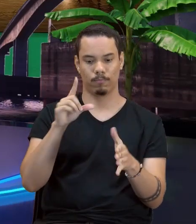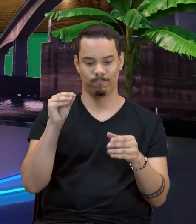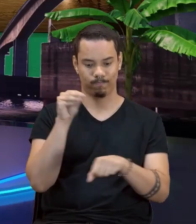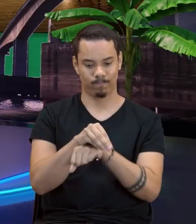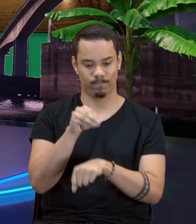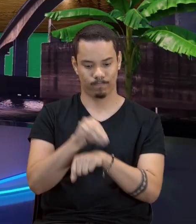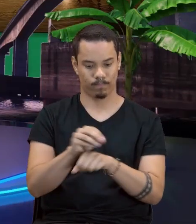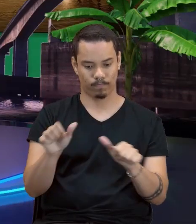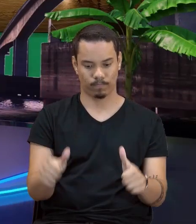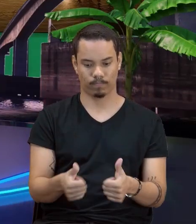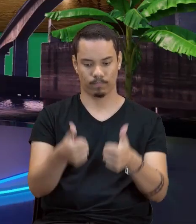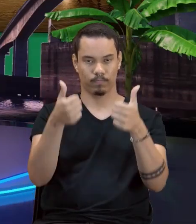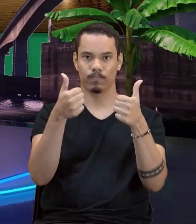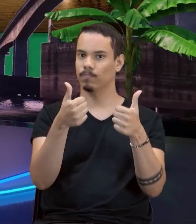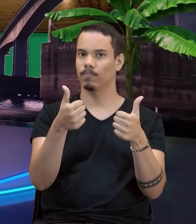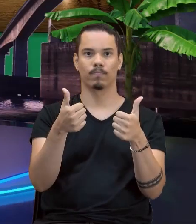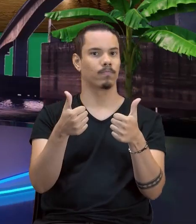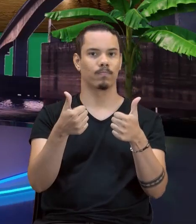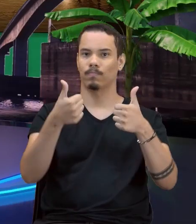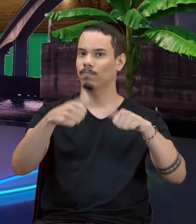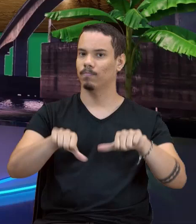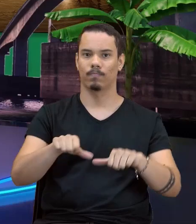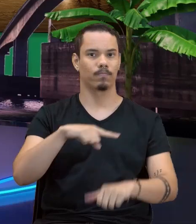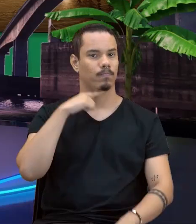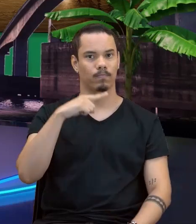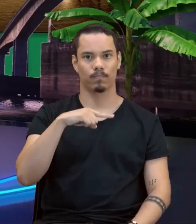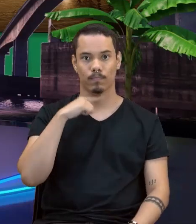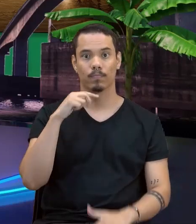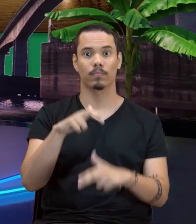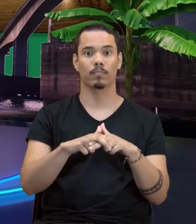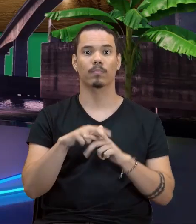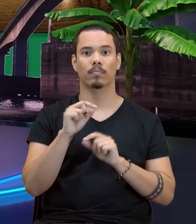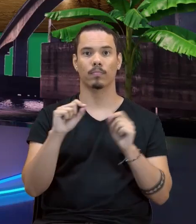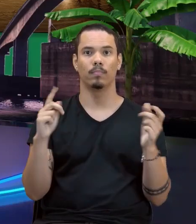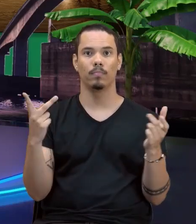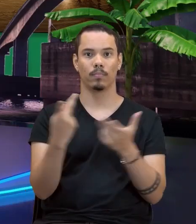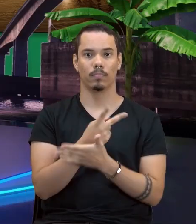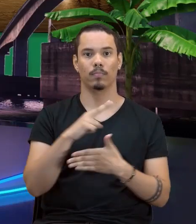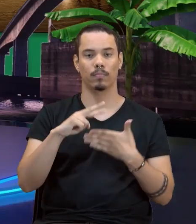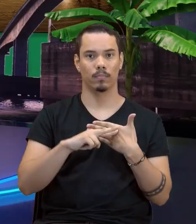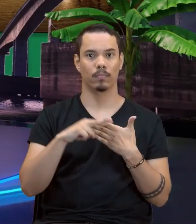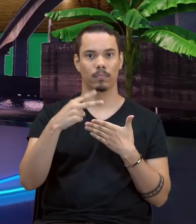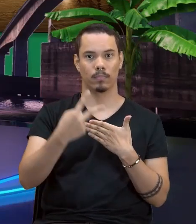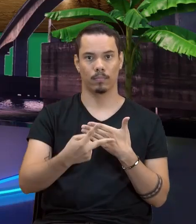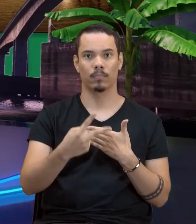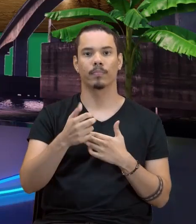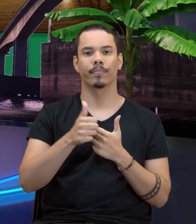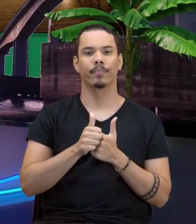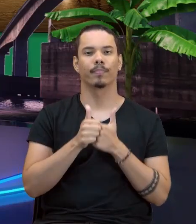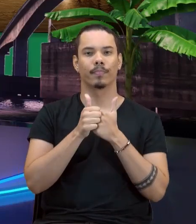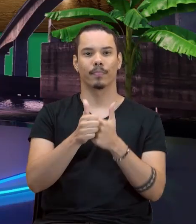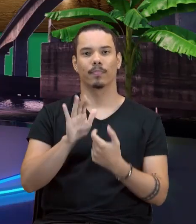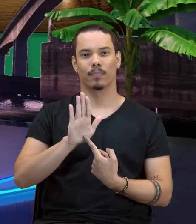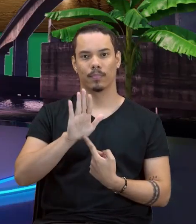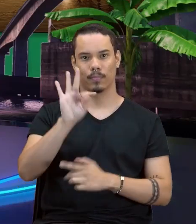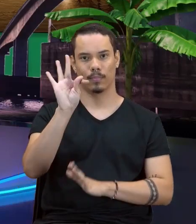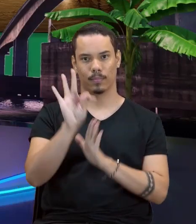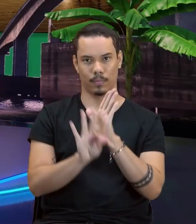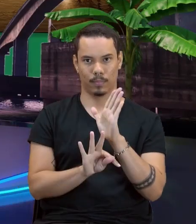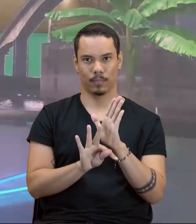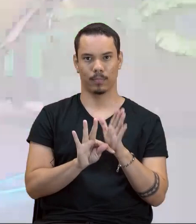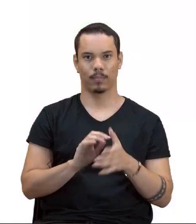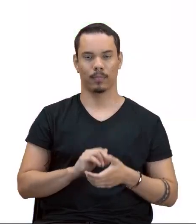Esse solo orgânico, deixa de ser formado. Então, acaba sendo uma consequência conforme mostrado no texto.